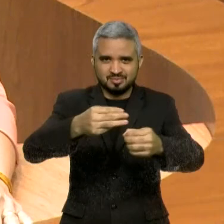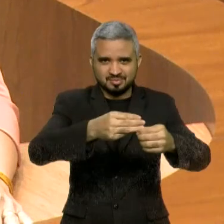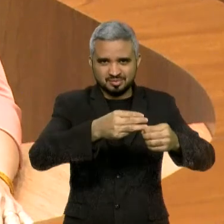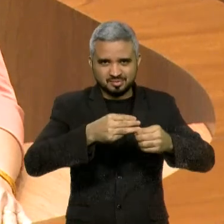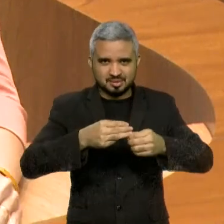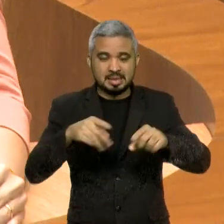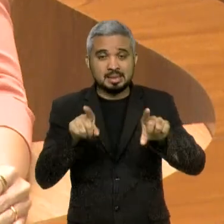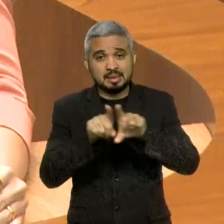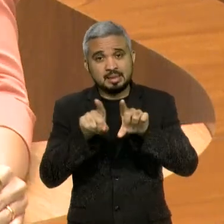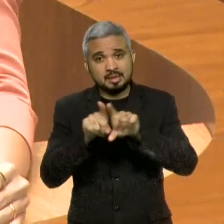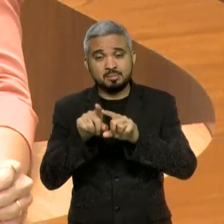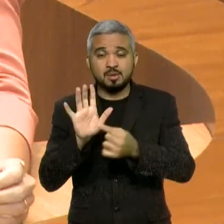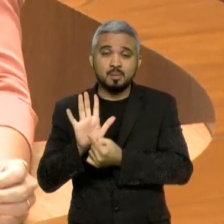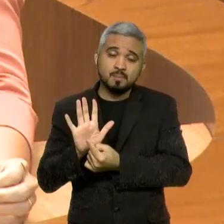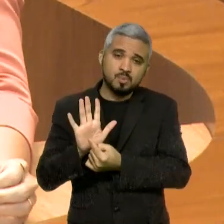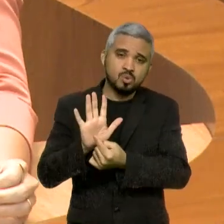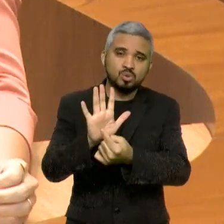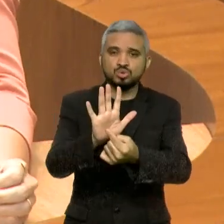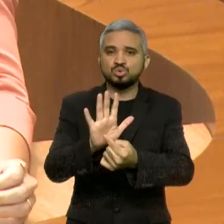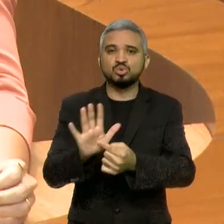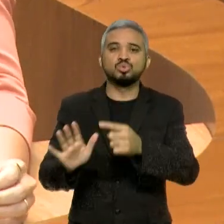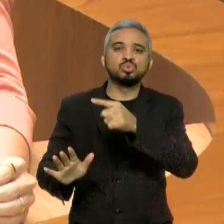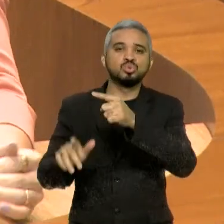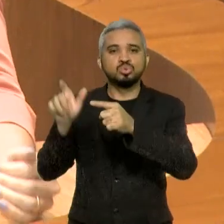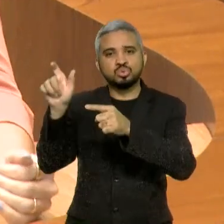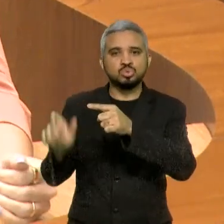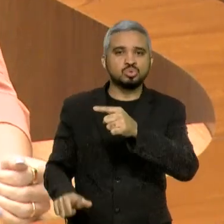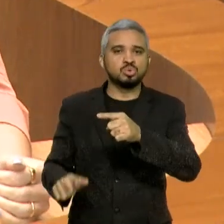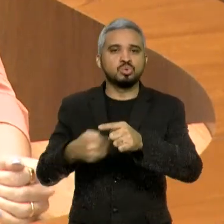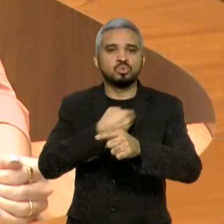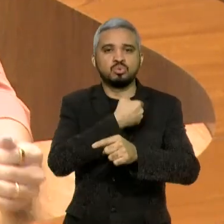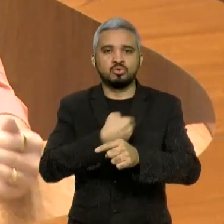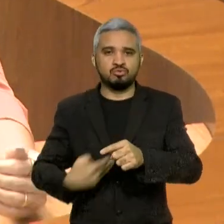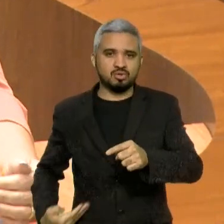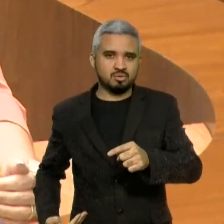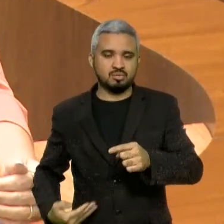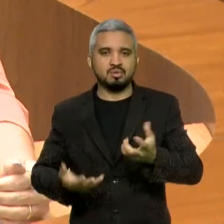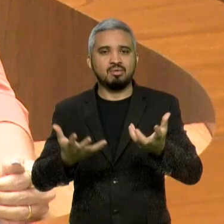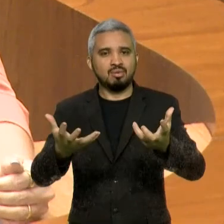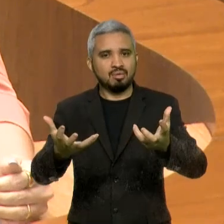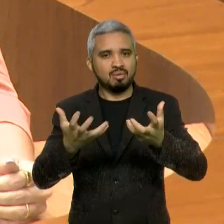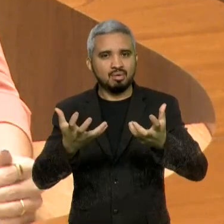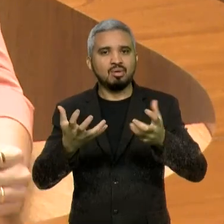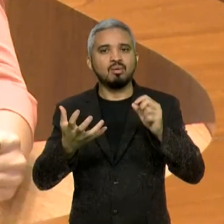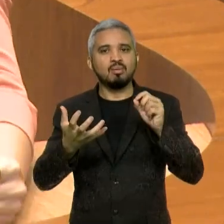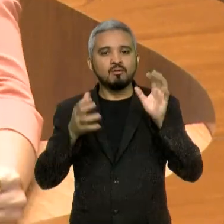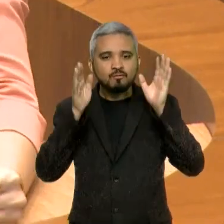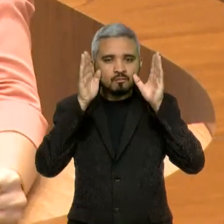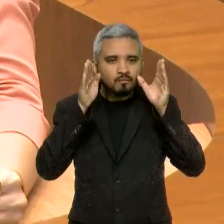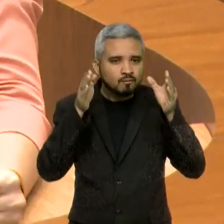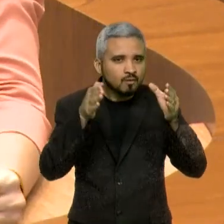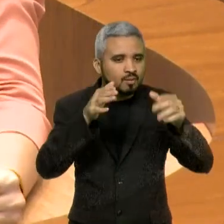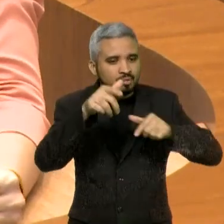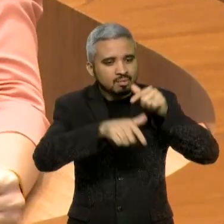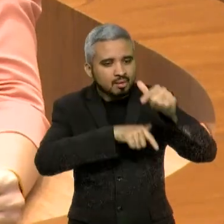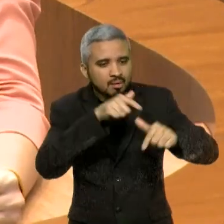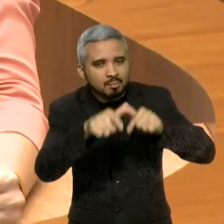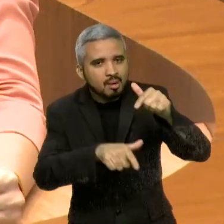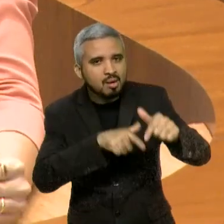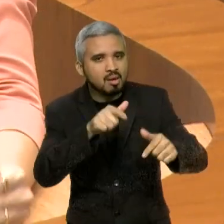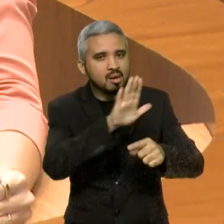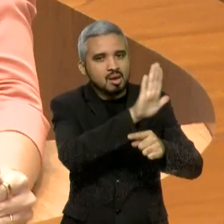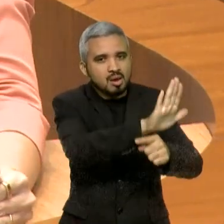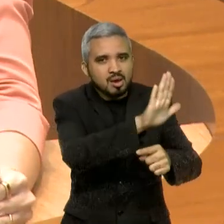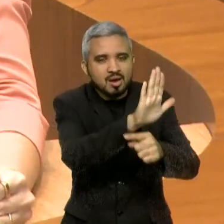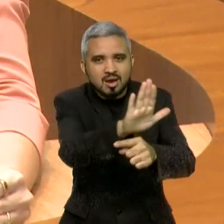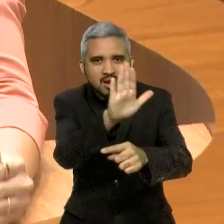governador que realmente quer trabalhar para o povo como ele mesmo falou no